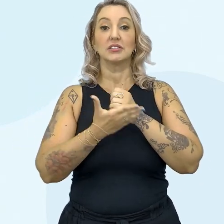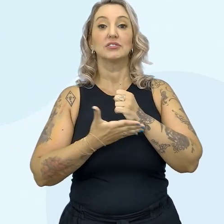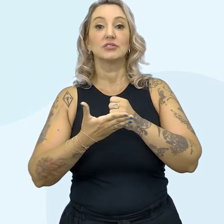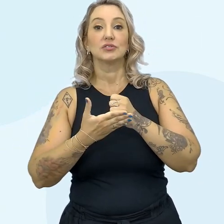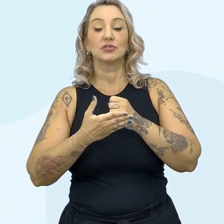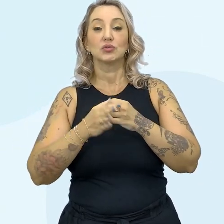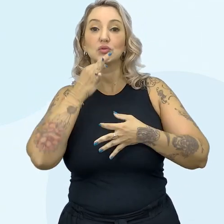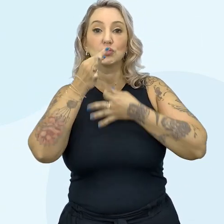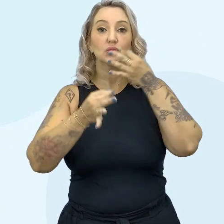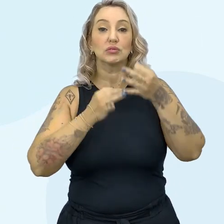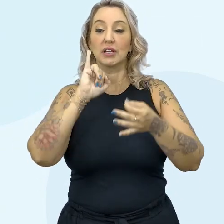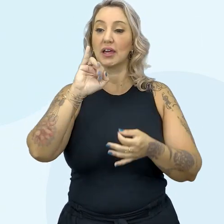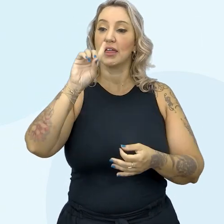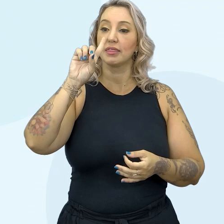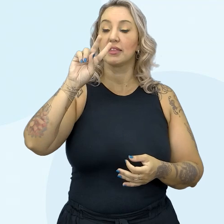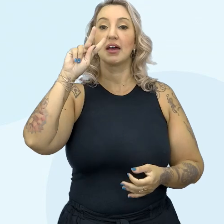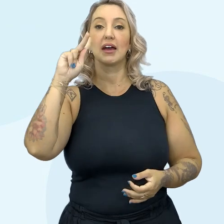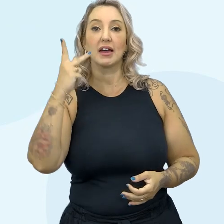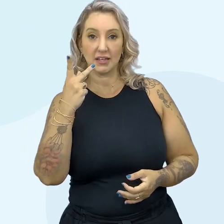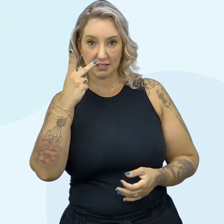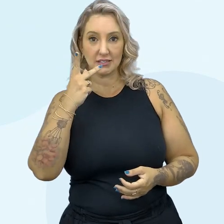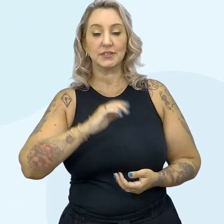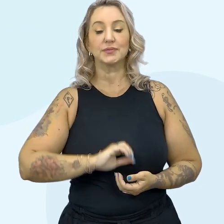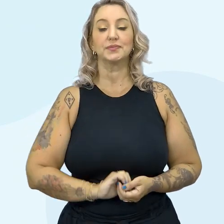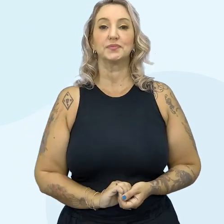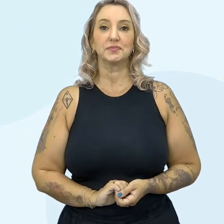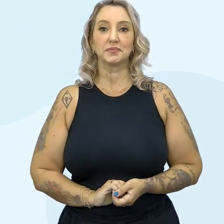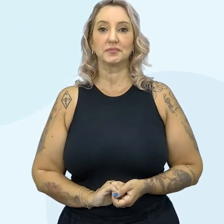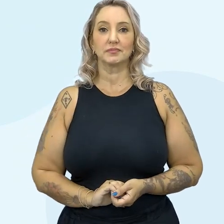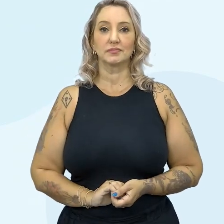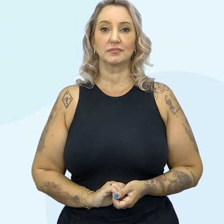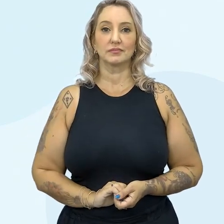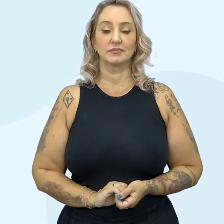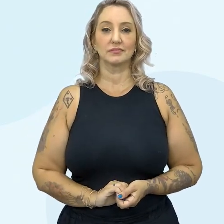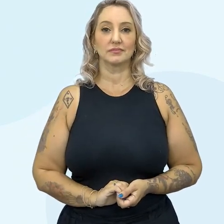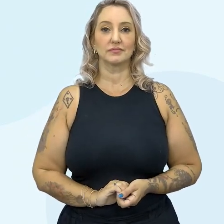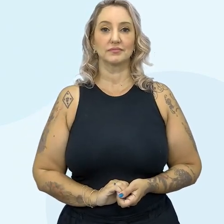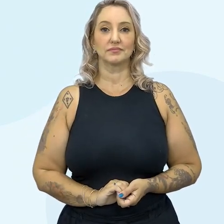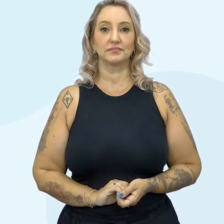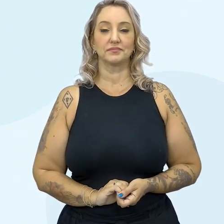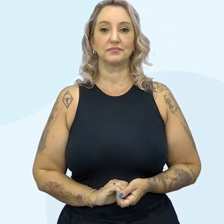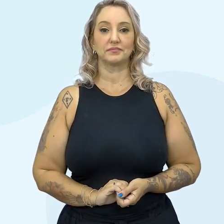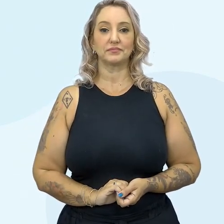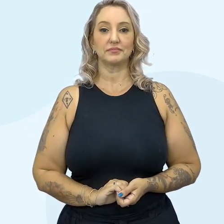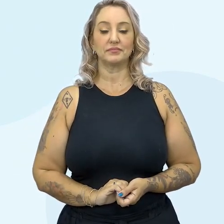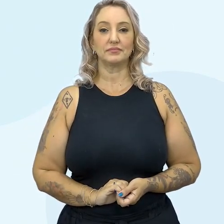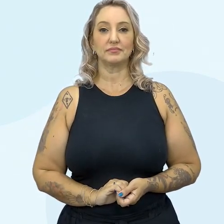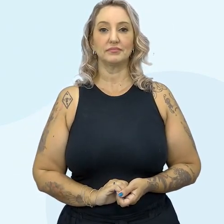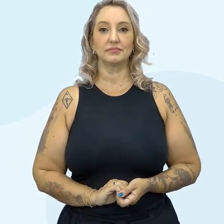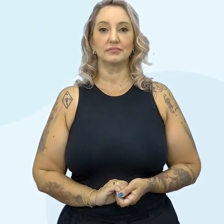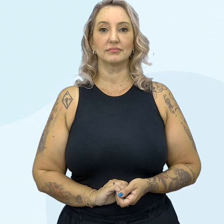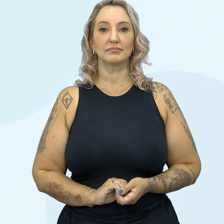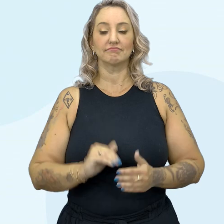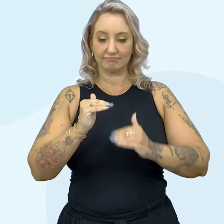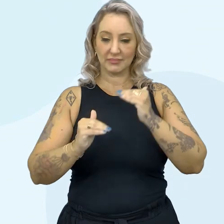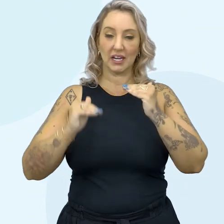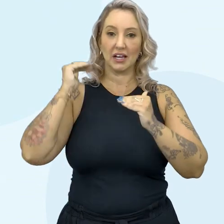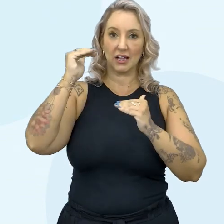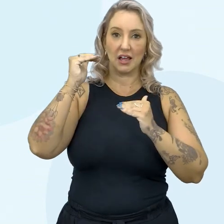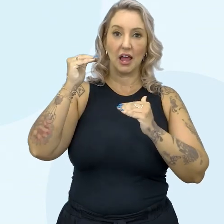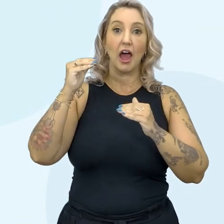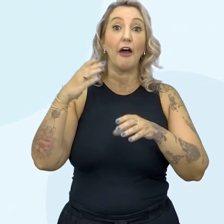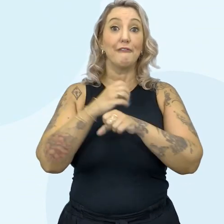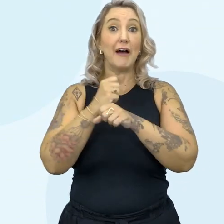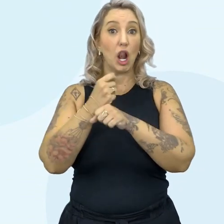para entender o IDH, o Índice de Desenvolvimento Humano, né? E como um índice que vai além dos valores